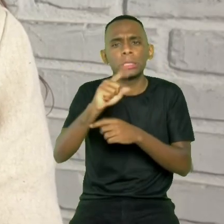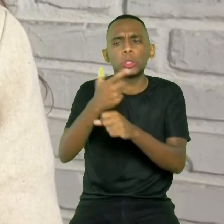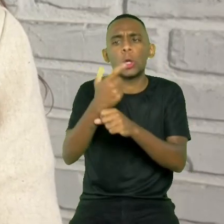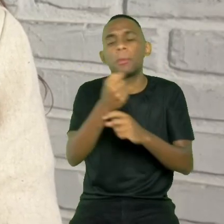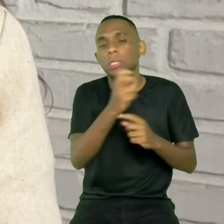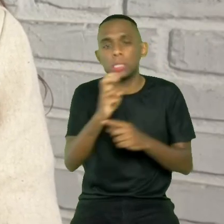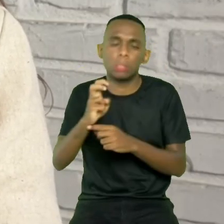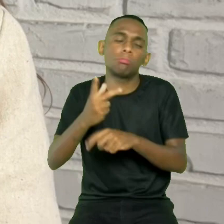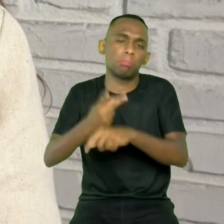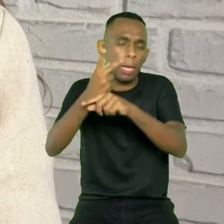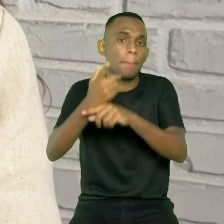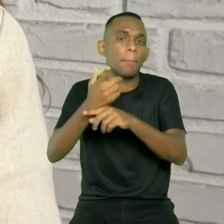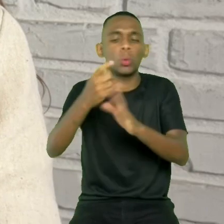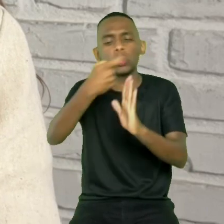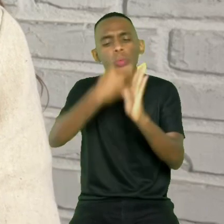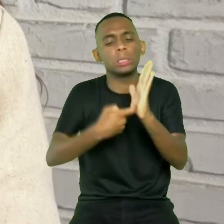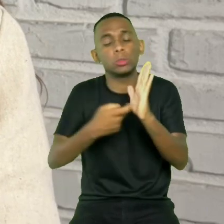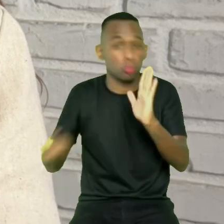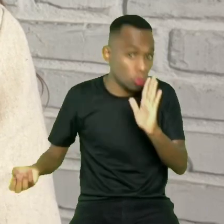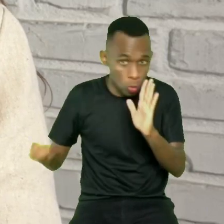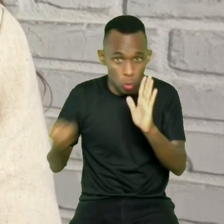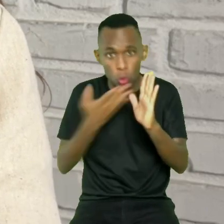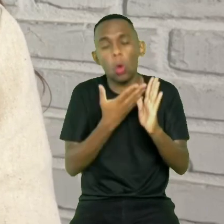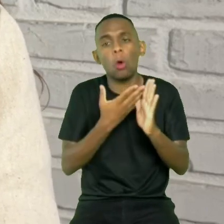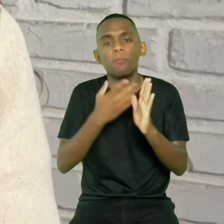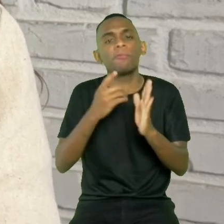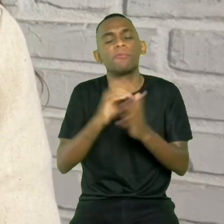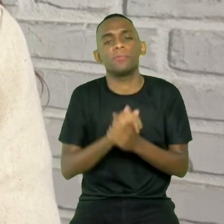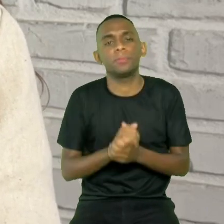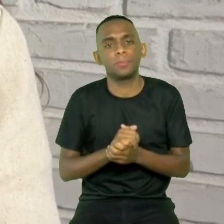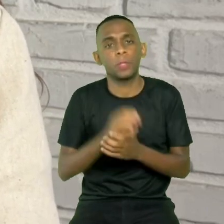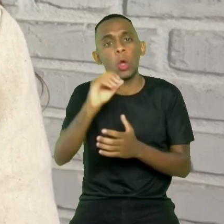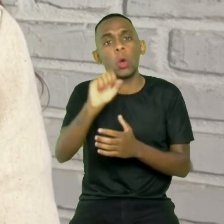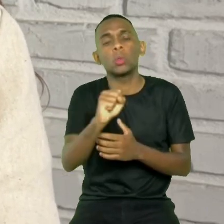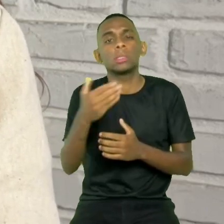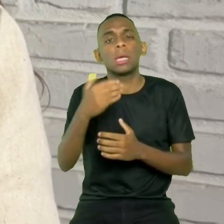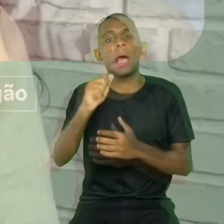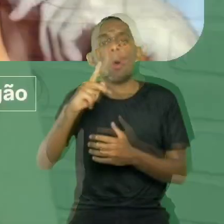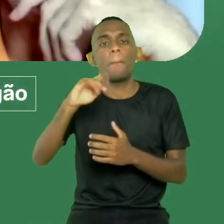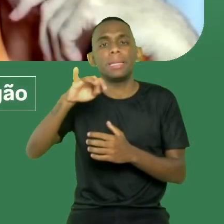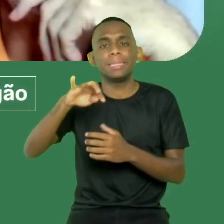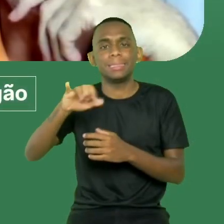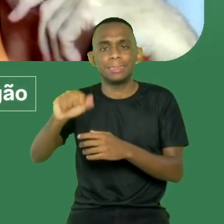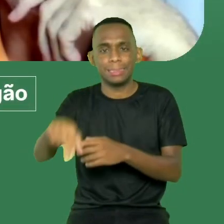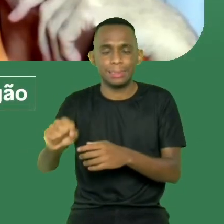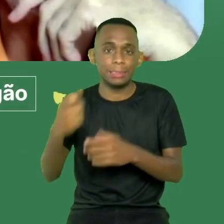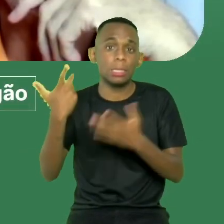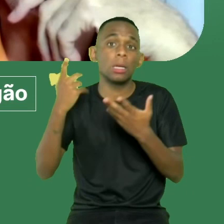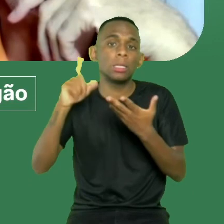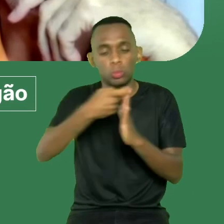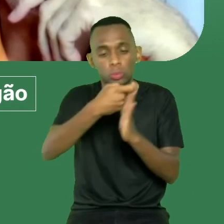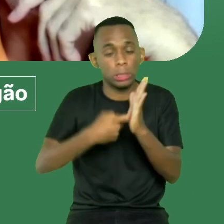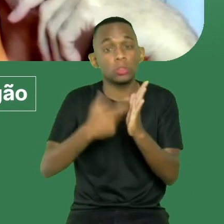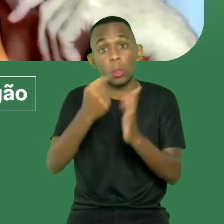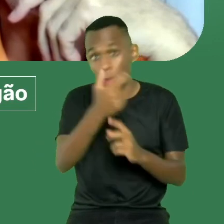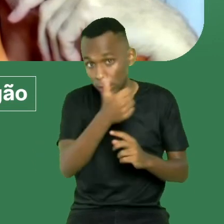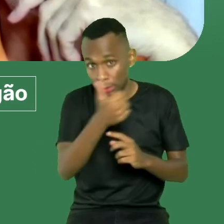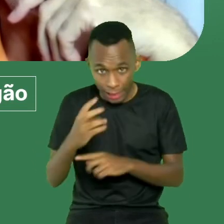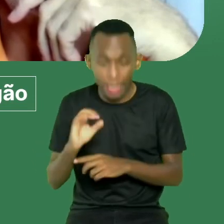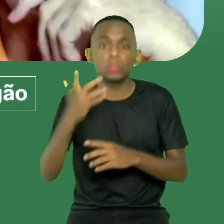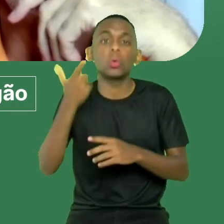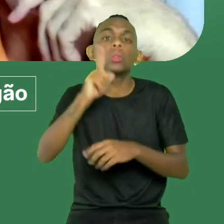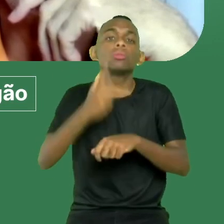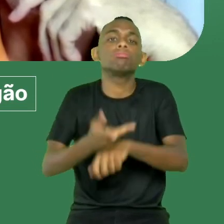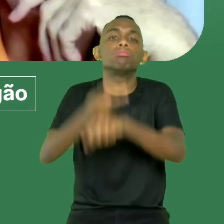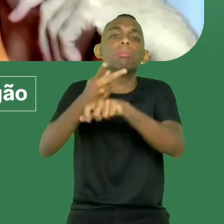com o texto inédito Os Alpinistas. Em 2010, seu texto O Pênalti foi vencedor do